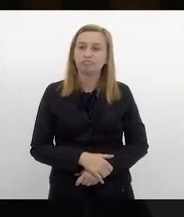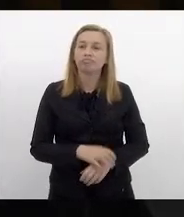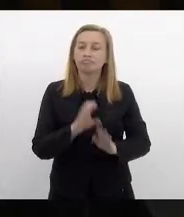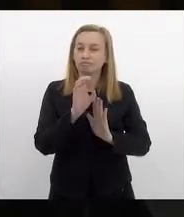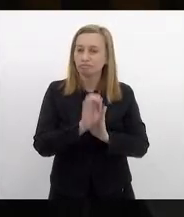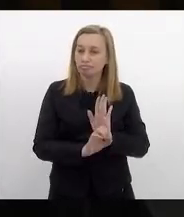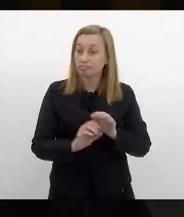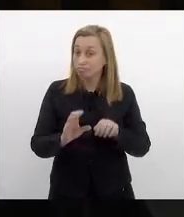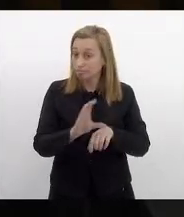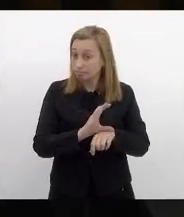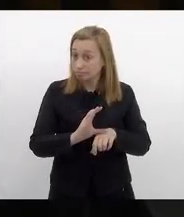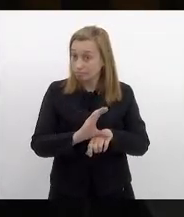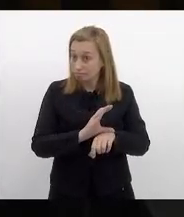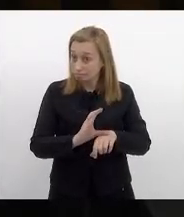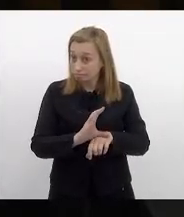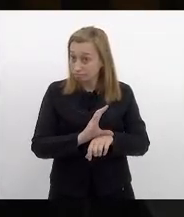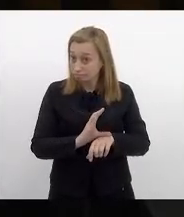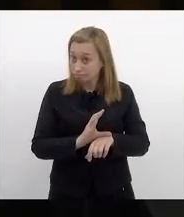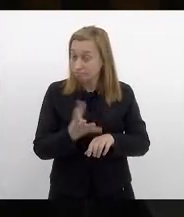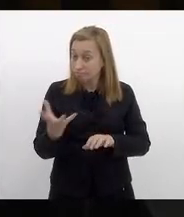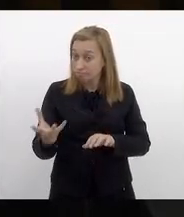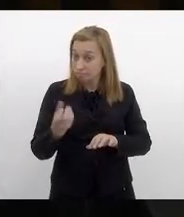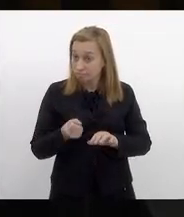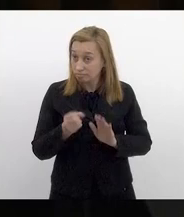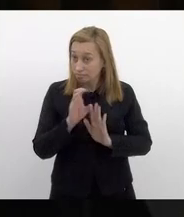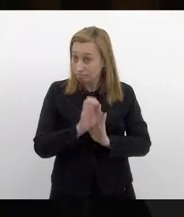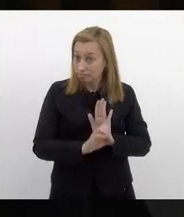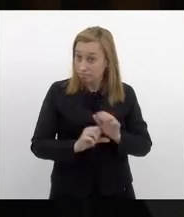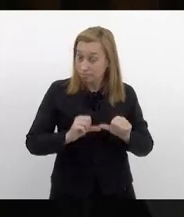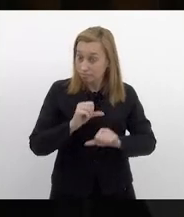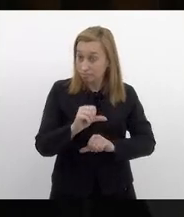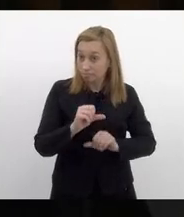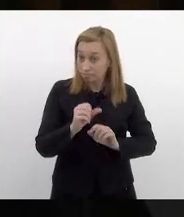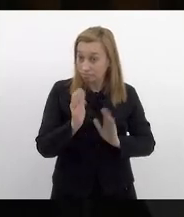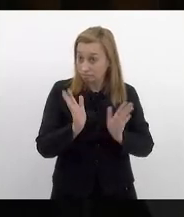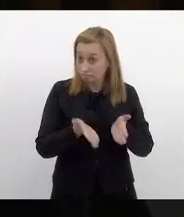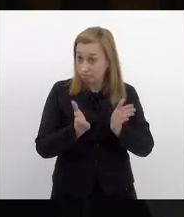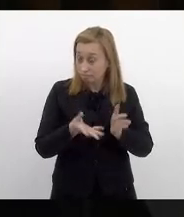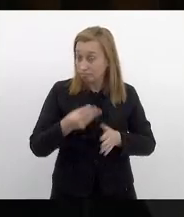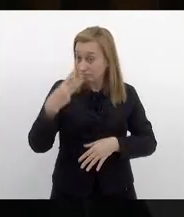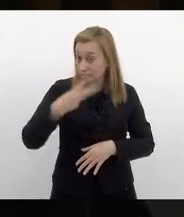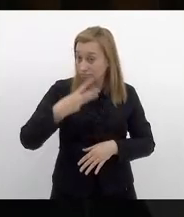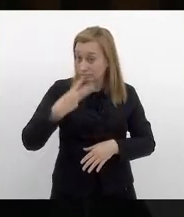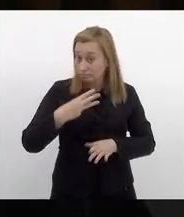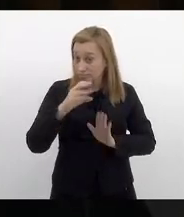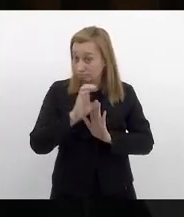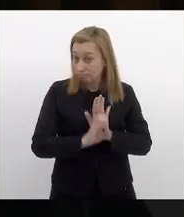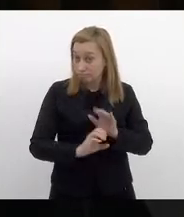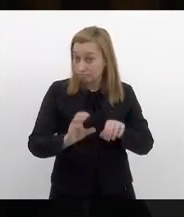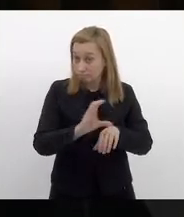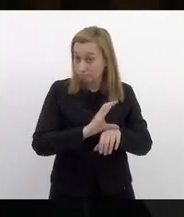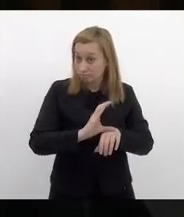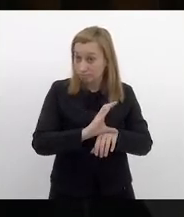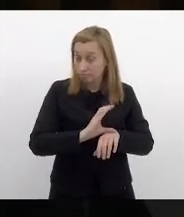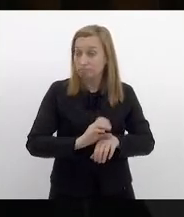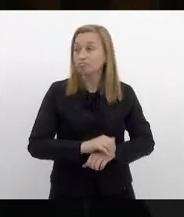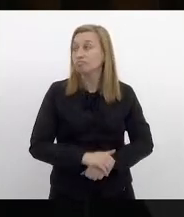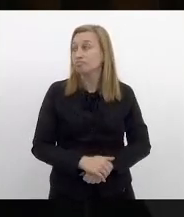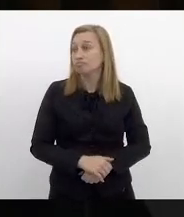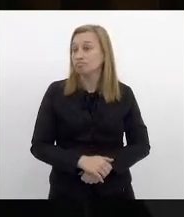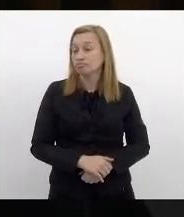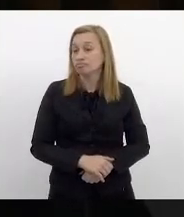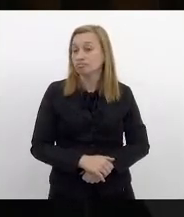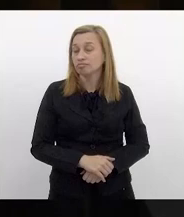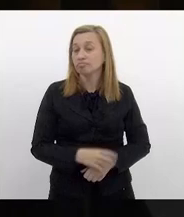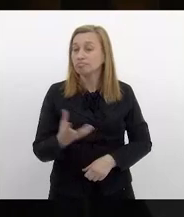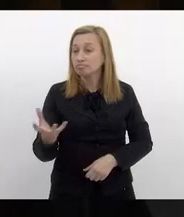constitucional, que está para receber a emenda e foi trocada hoje, é a terceira emenda constitucional, ela